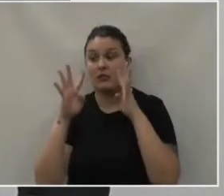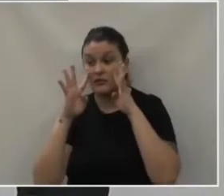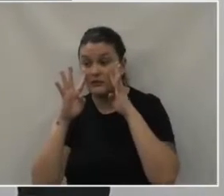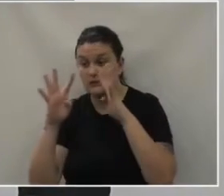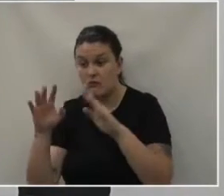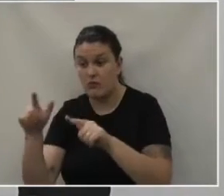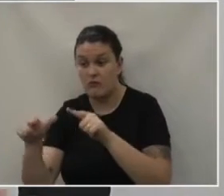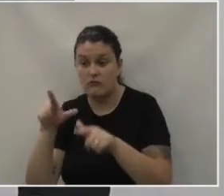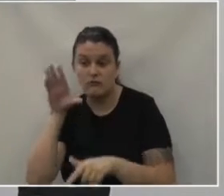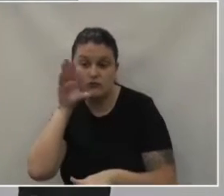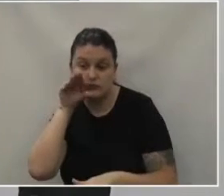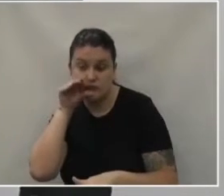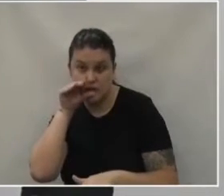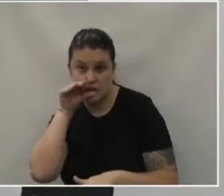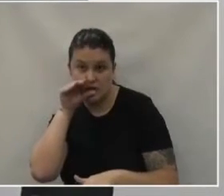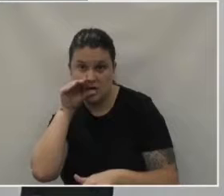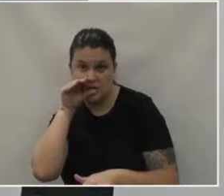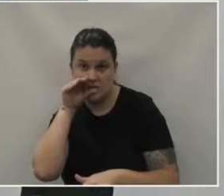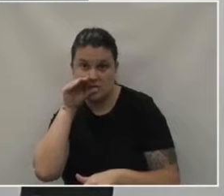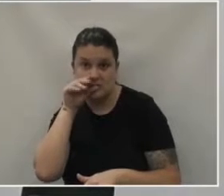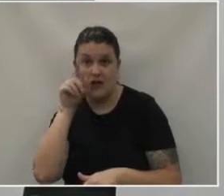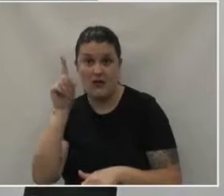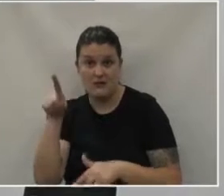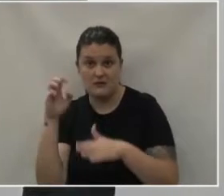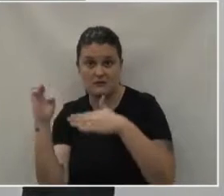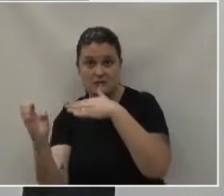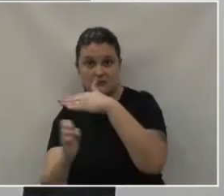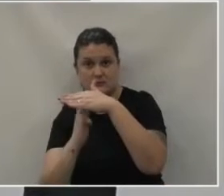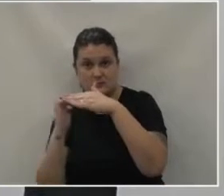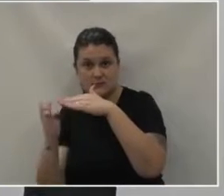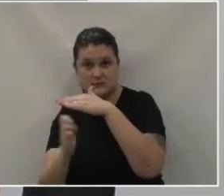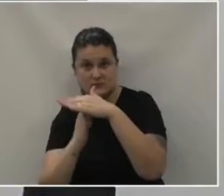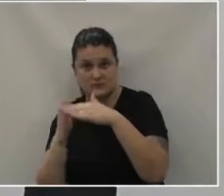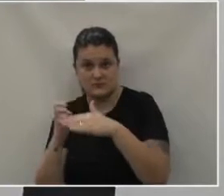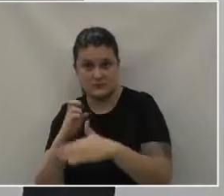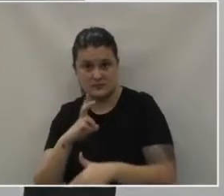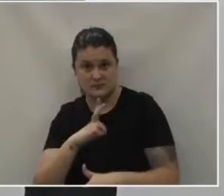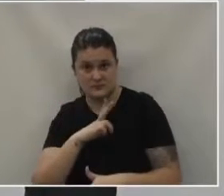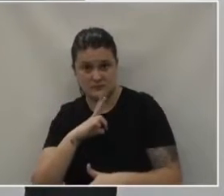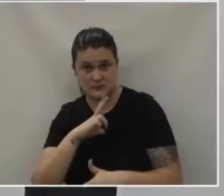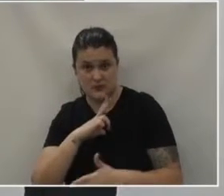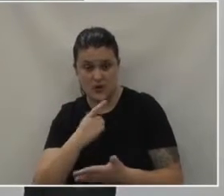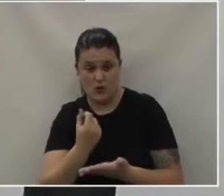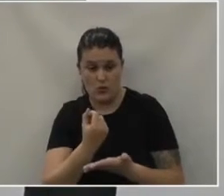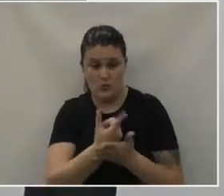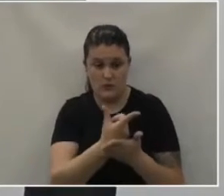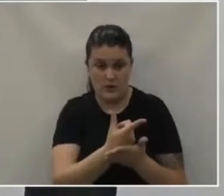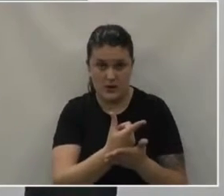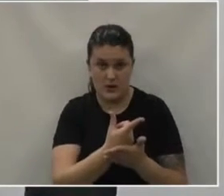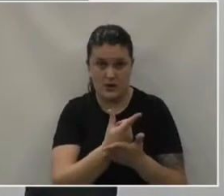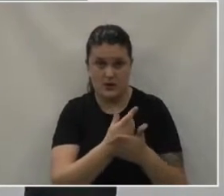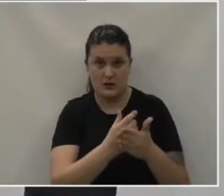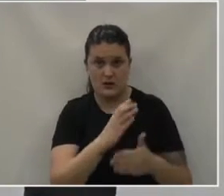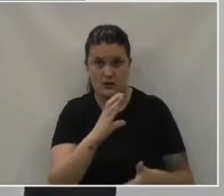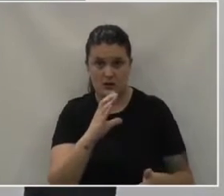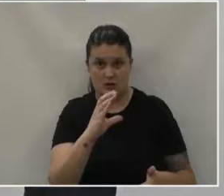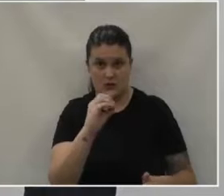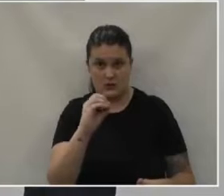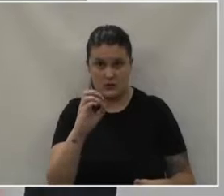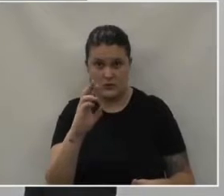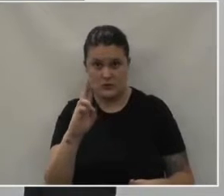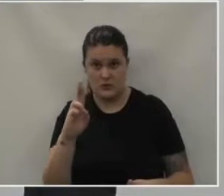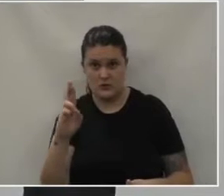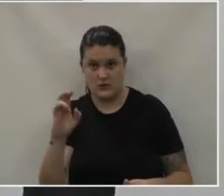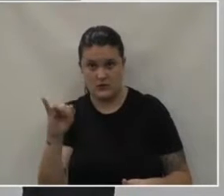né? Que se é uma empresa privada vir adquirir o correio, que tenha essa